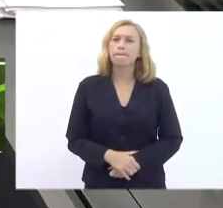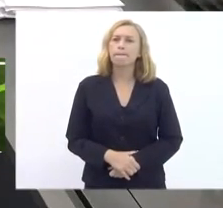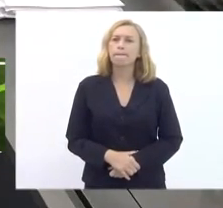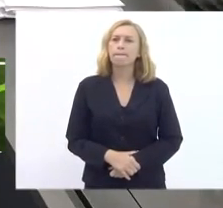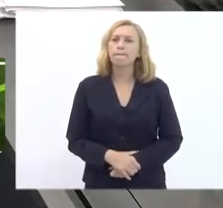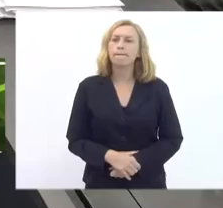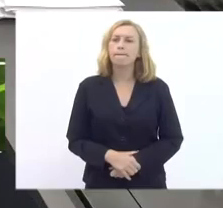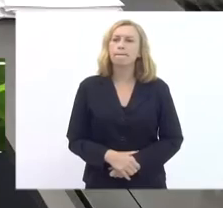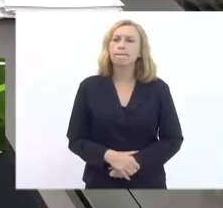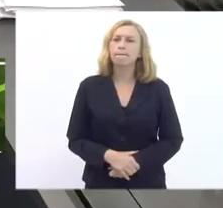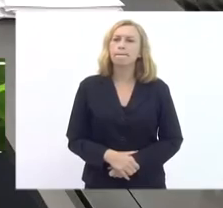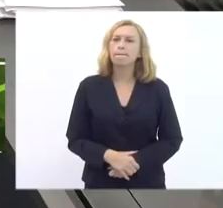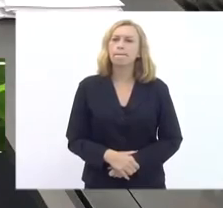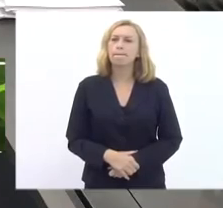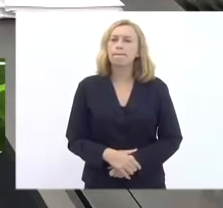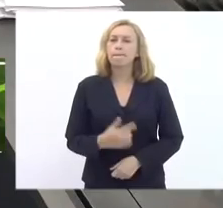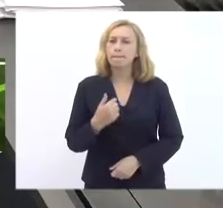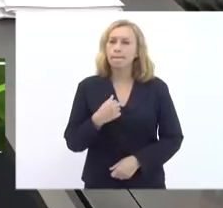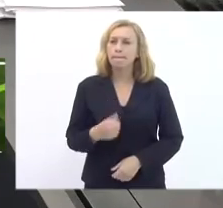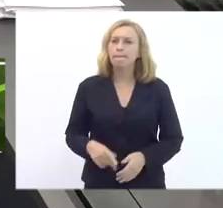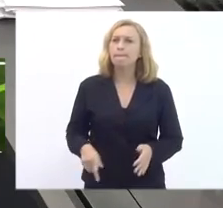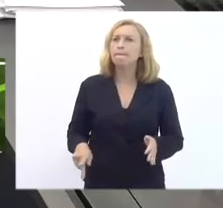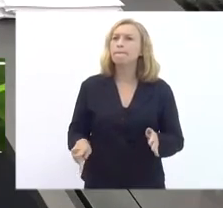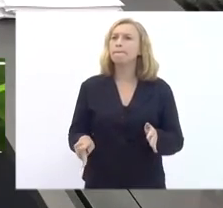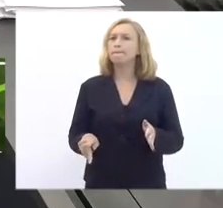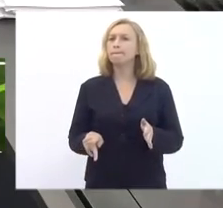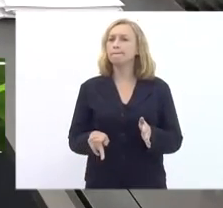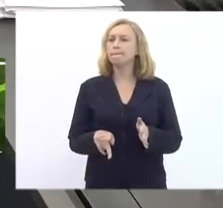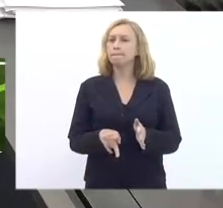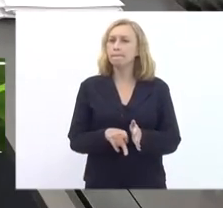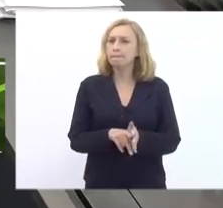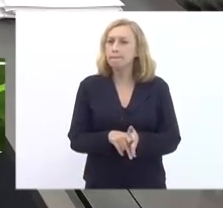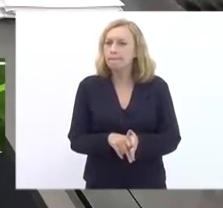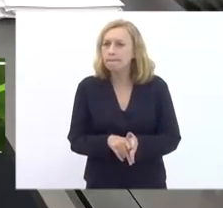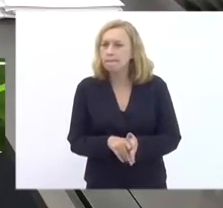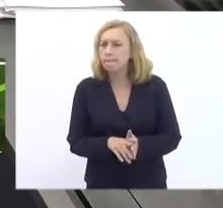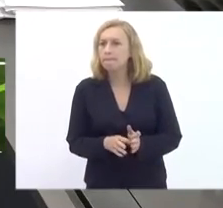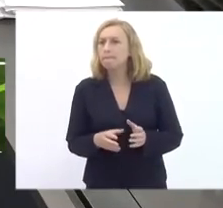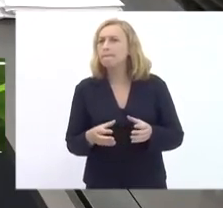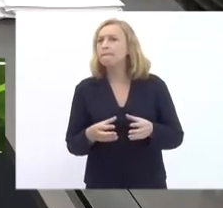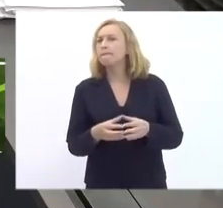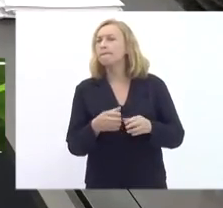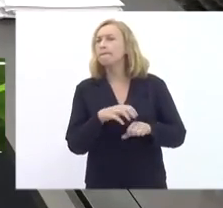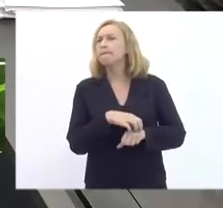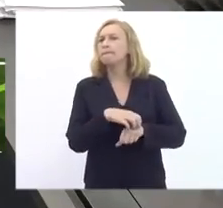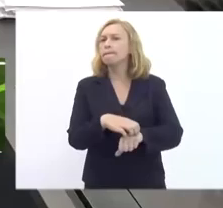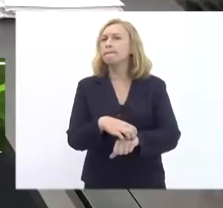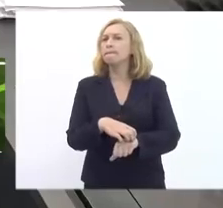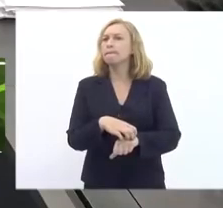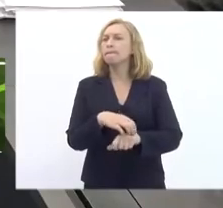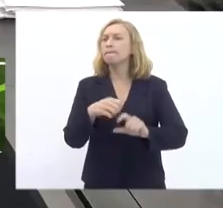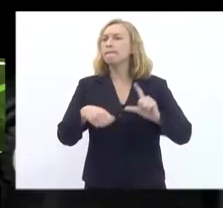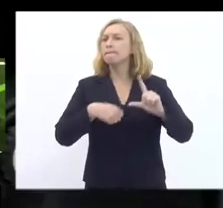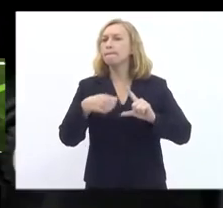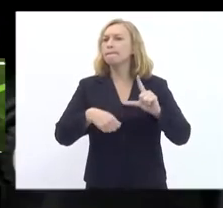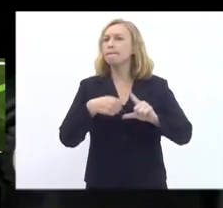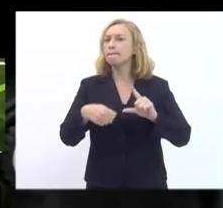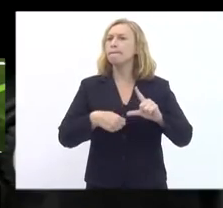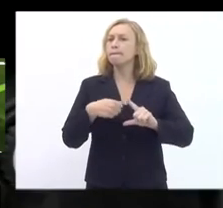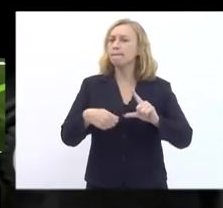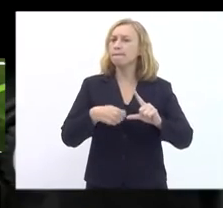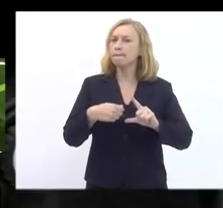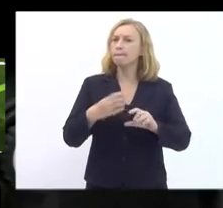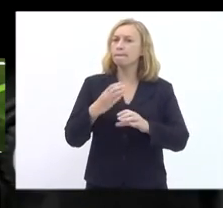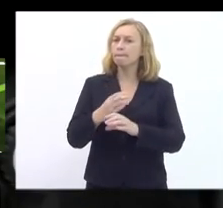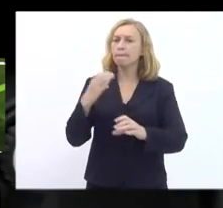Eu sou membro da Divisão Técnica de Transporte e Logística do Clube de Engenharia e também sou diretor